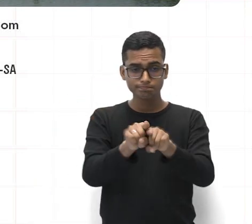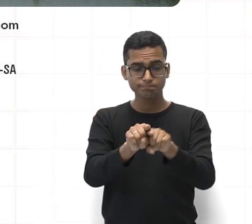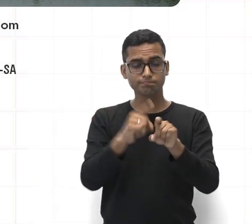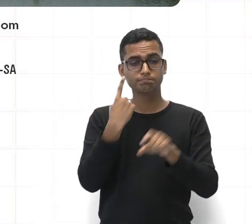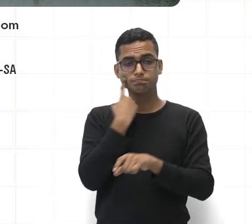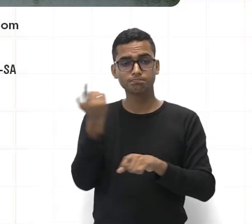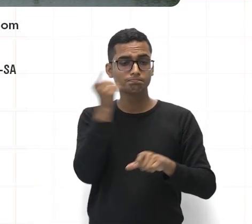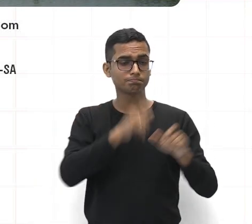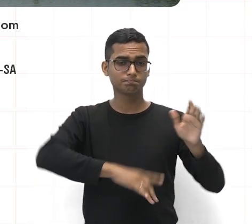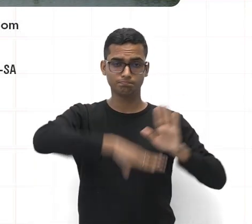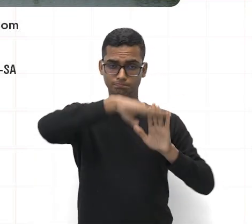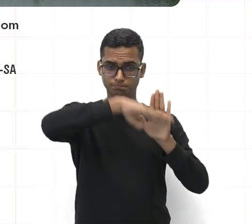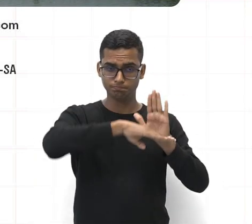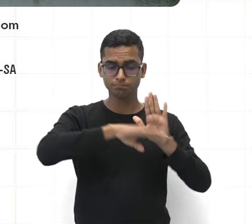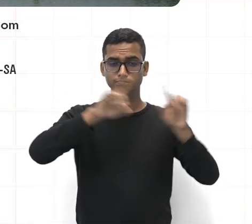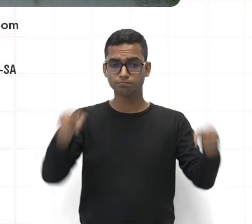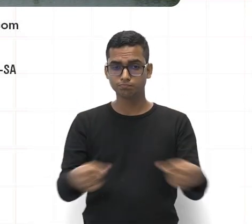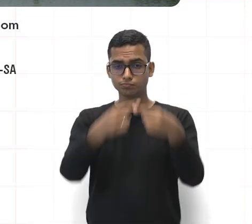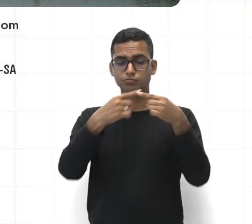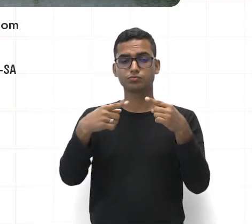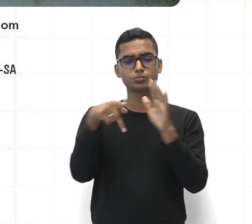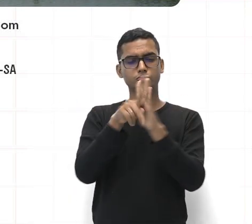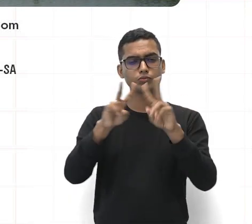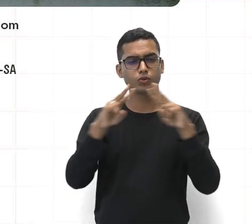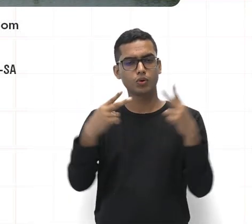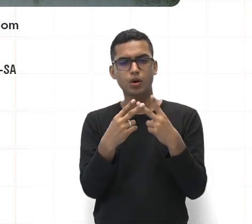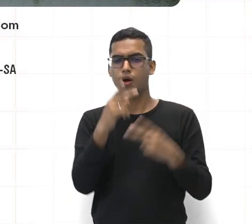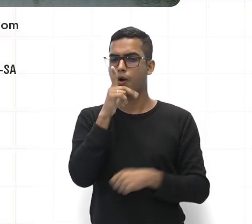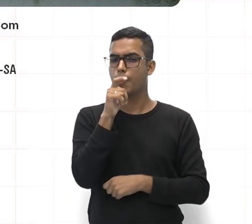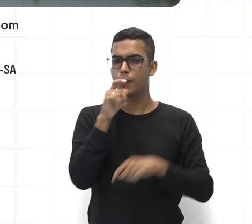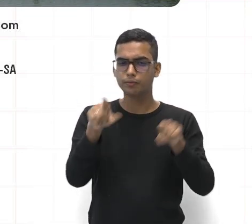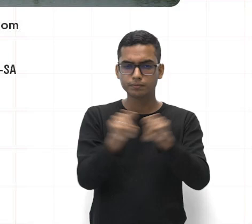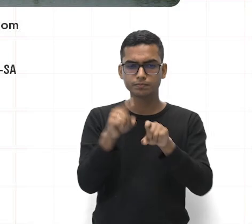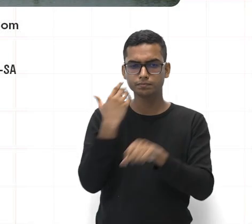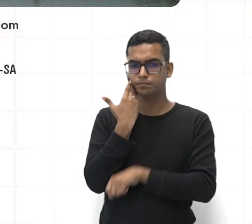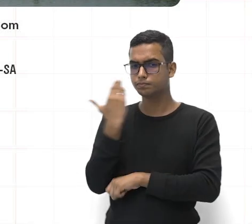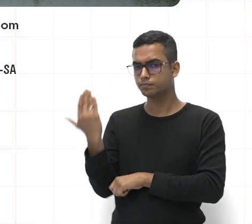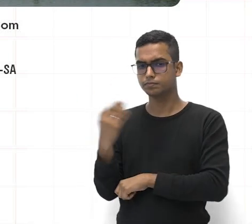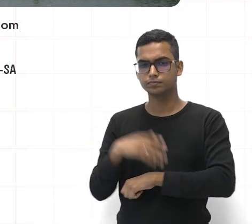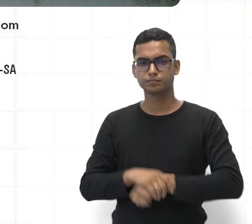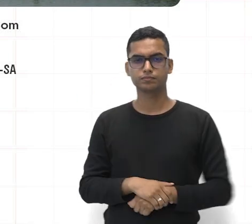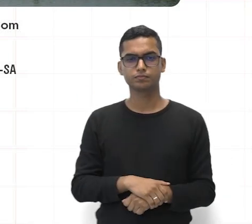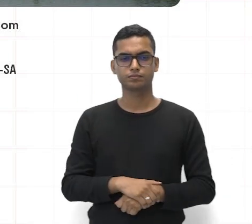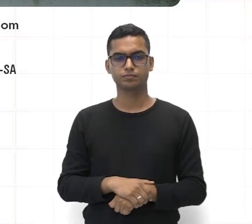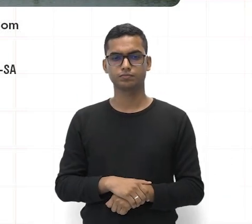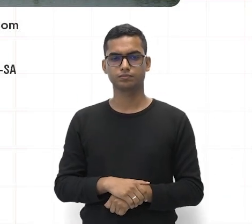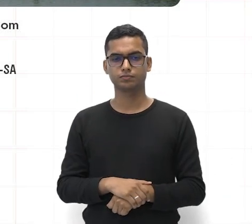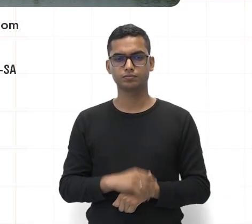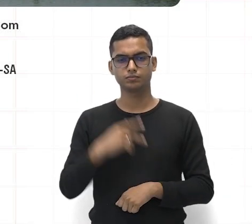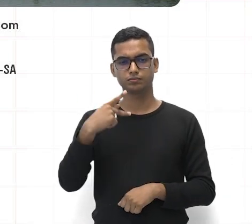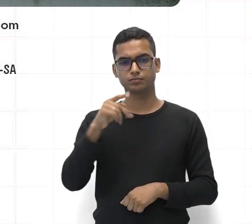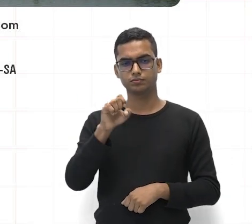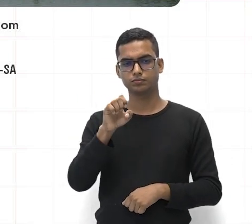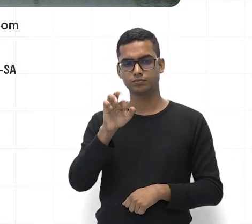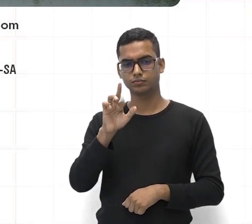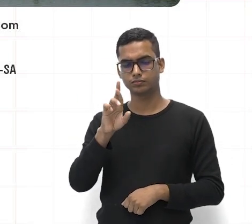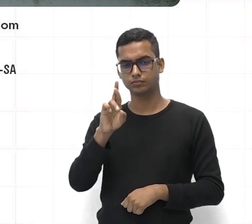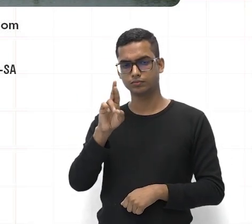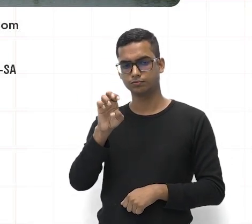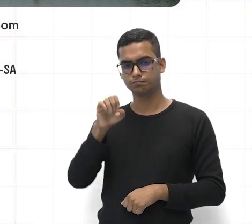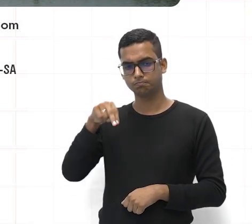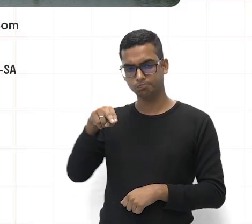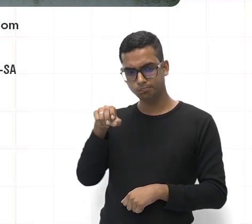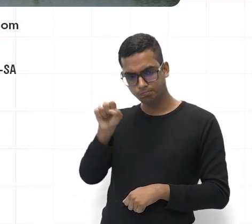podem ser classificados de acordo com o seu volume de água, como rios perenes, intermitentes ou efêmeros. Os